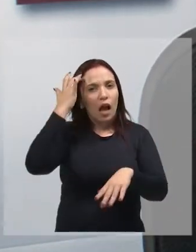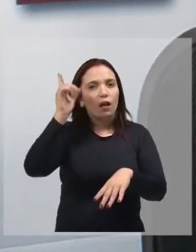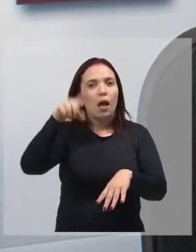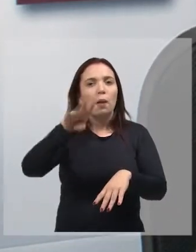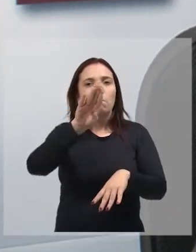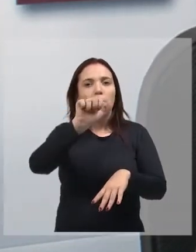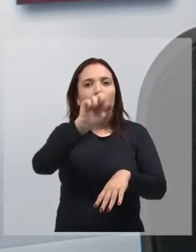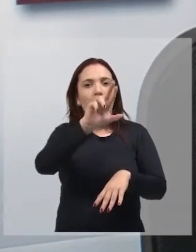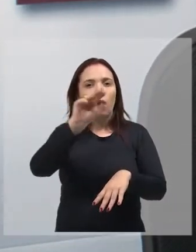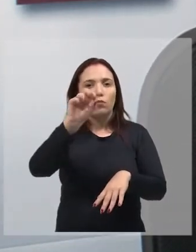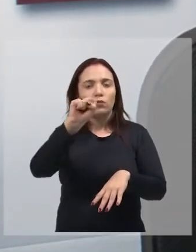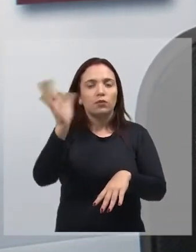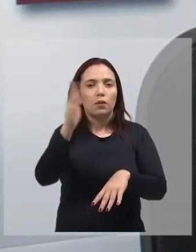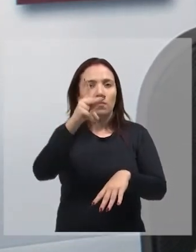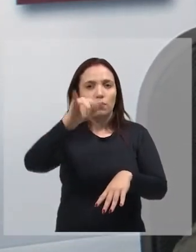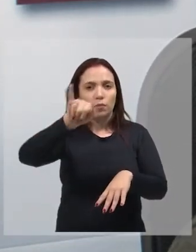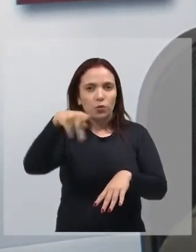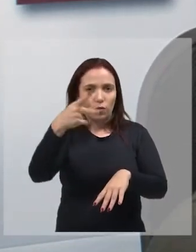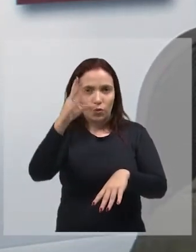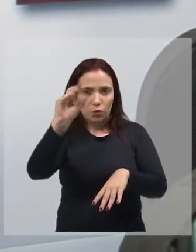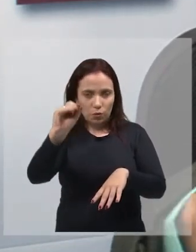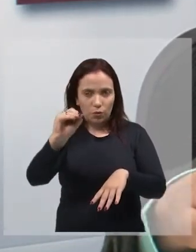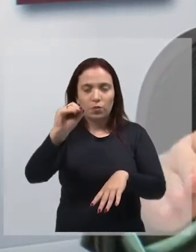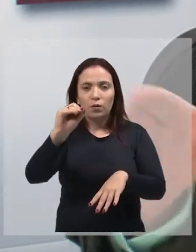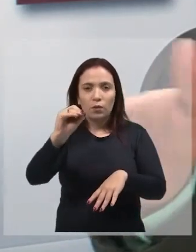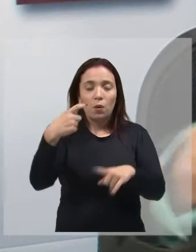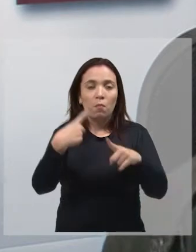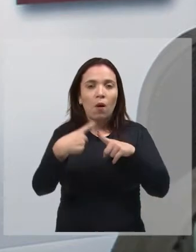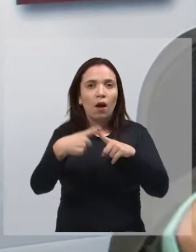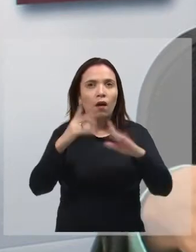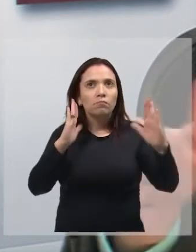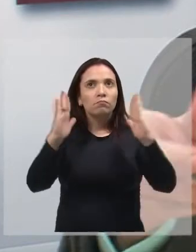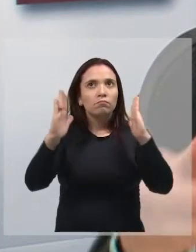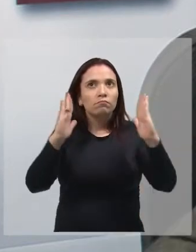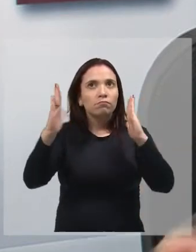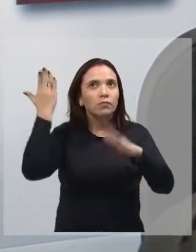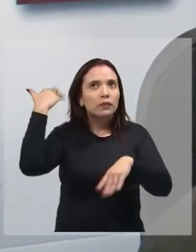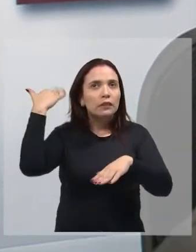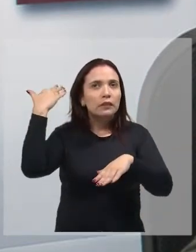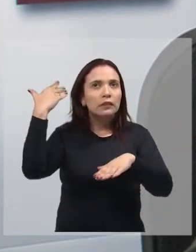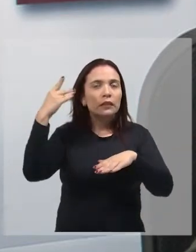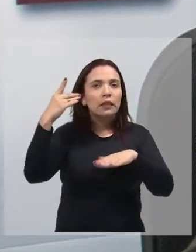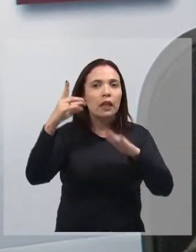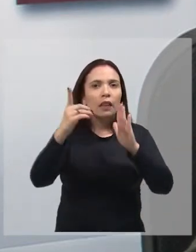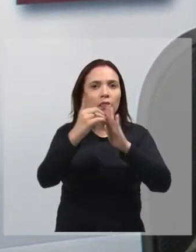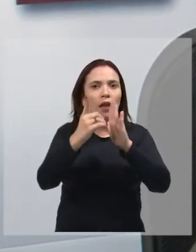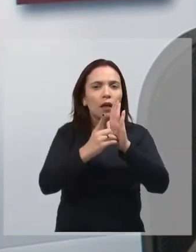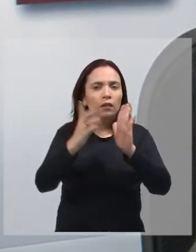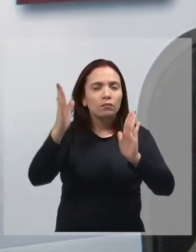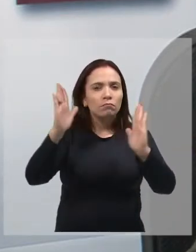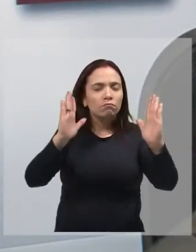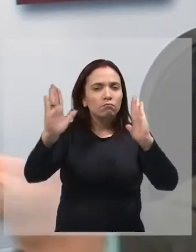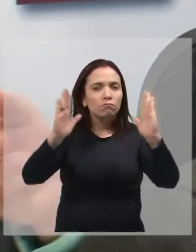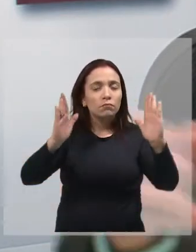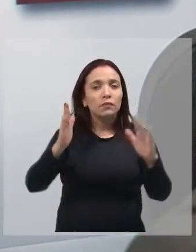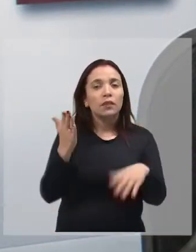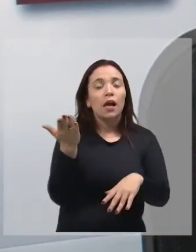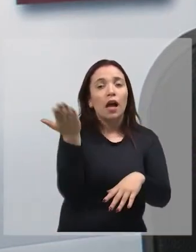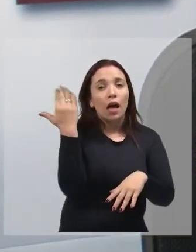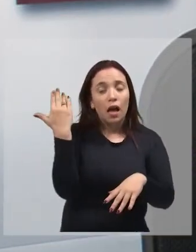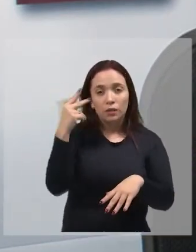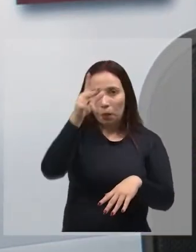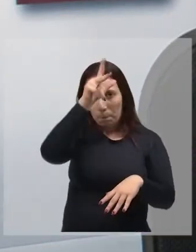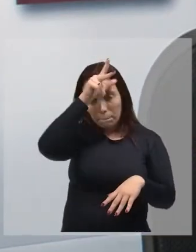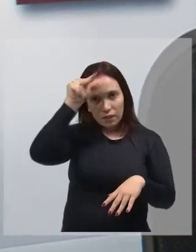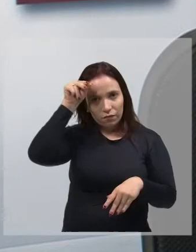Pinho. Quer dizer, que é períodos muito próximos. Houve um período em Fortaleza, telespectador, que o prefeito não era